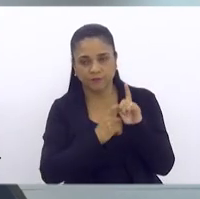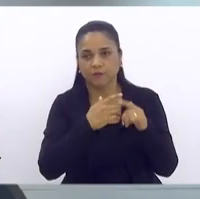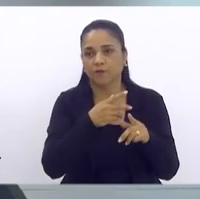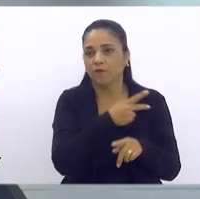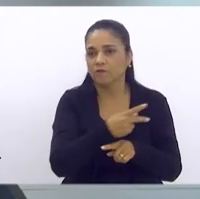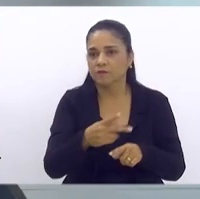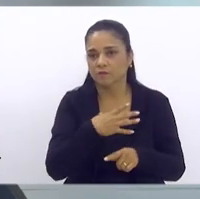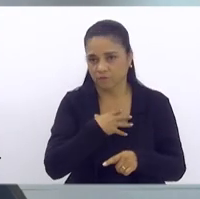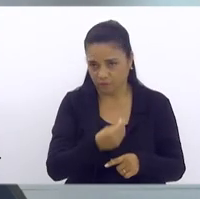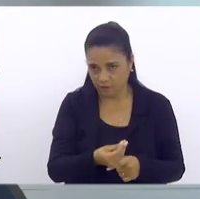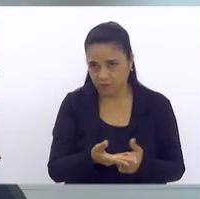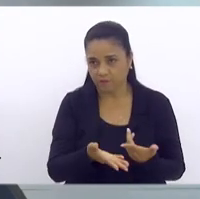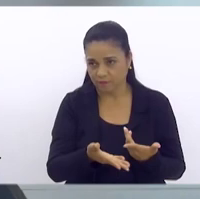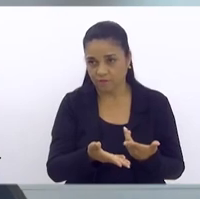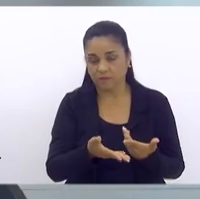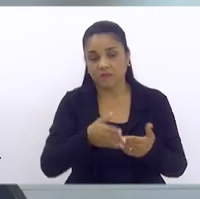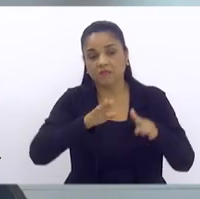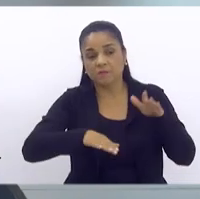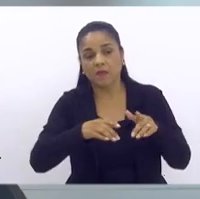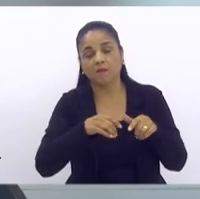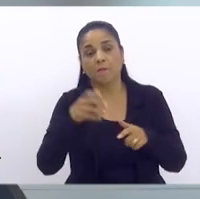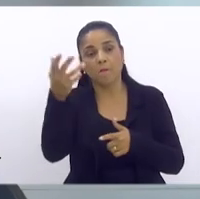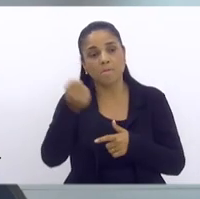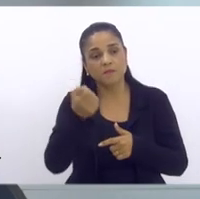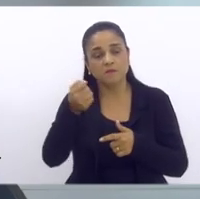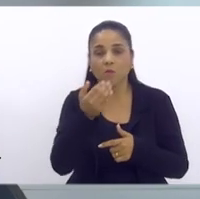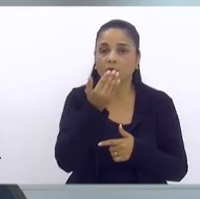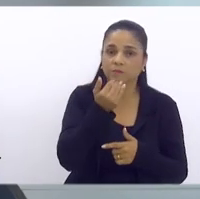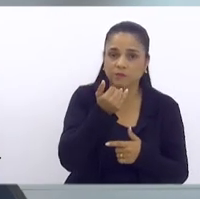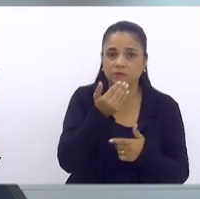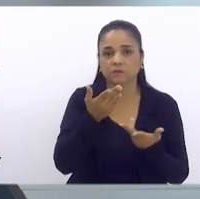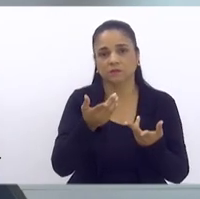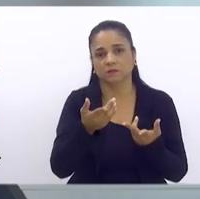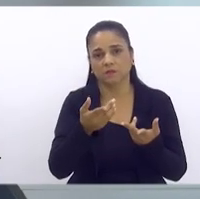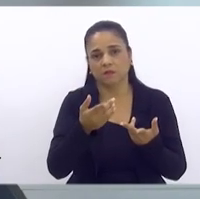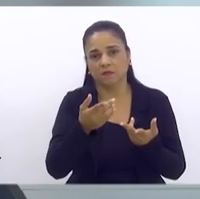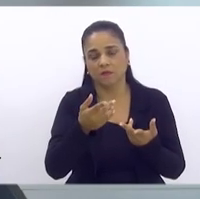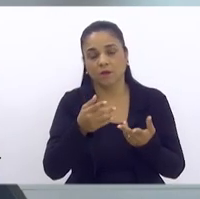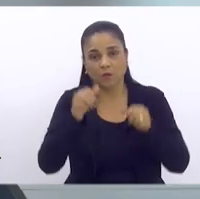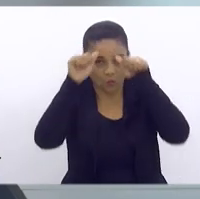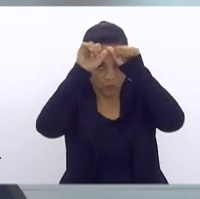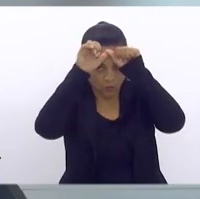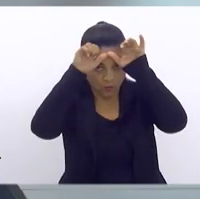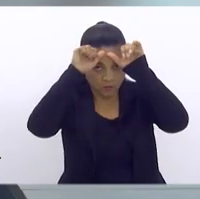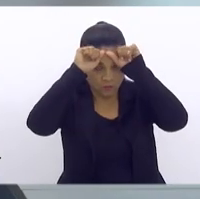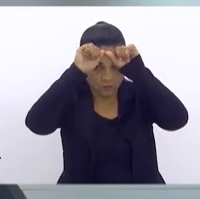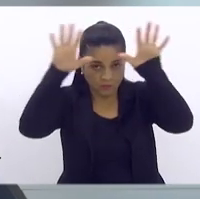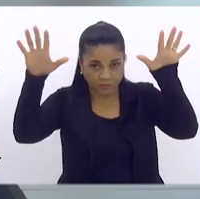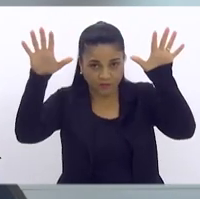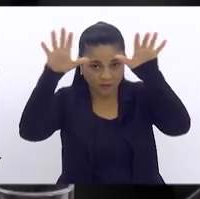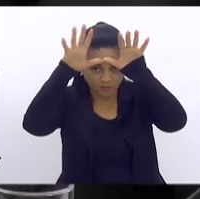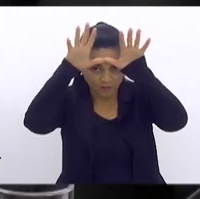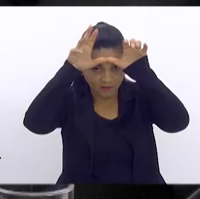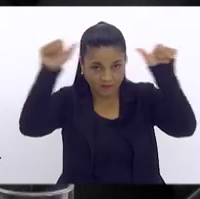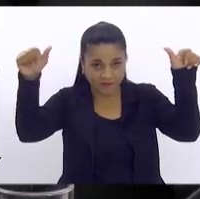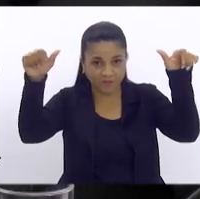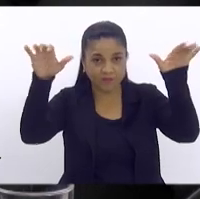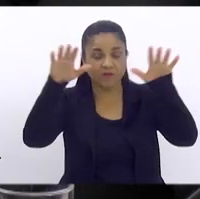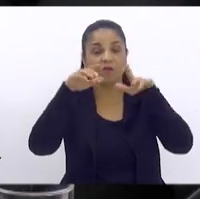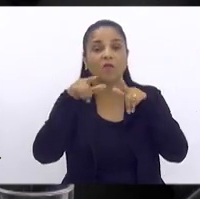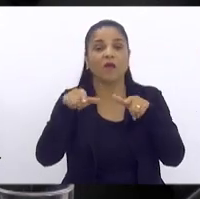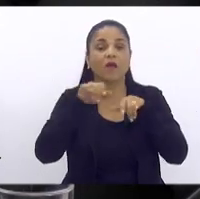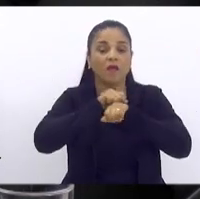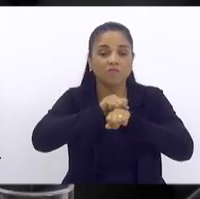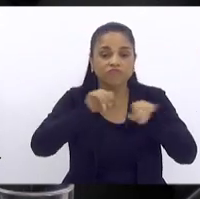Então, isso a gente não tem. Pensando em mentir, também é outro meio. Isso o tribunal que deve ser requerido, né, para fazer essa